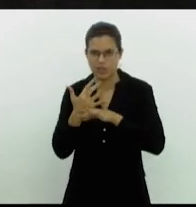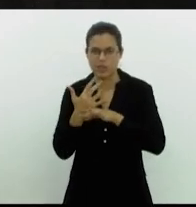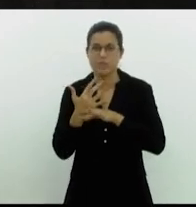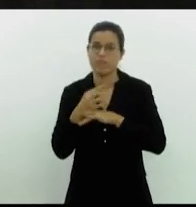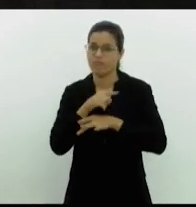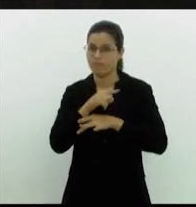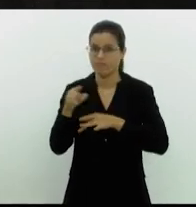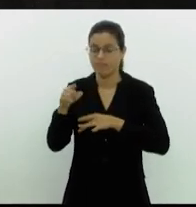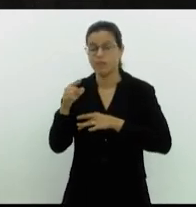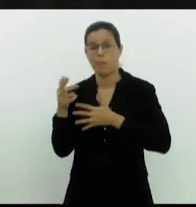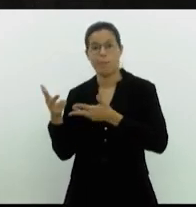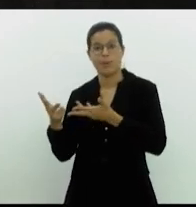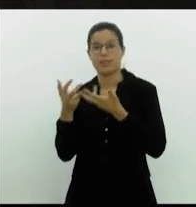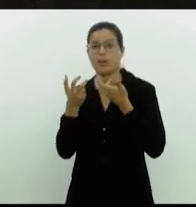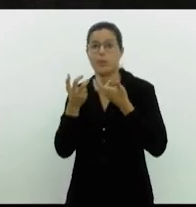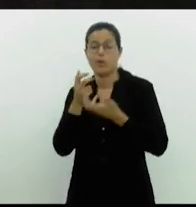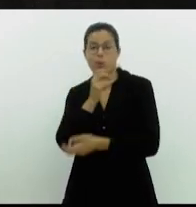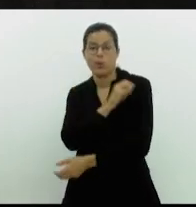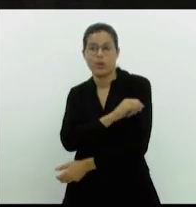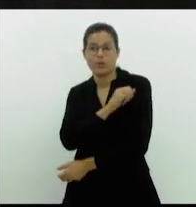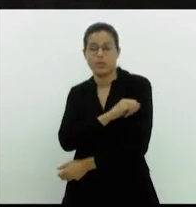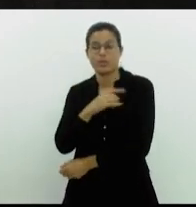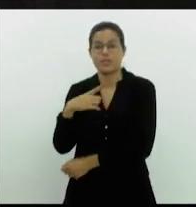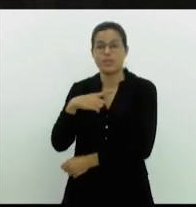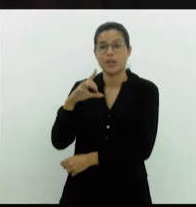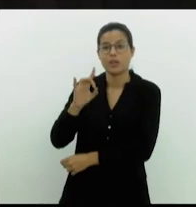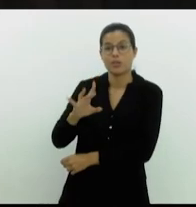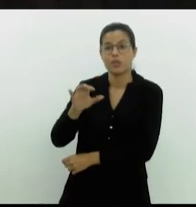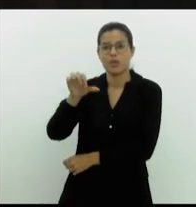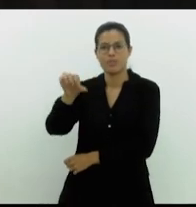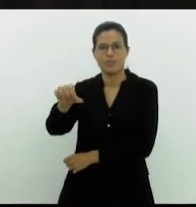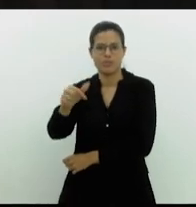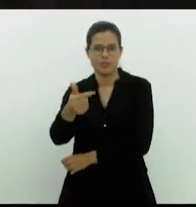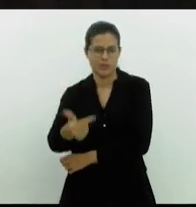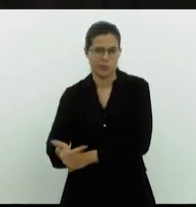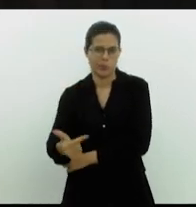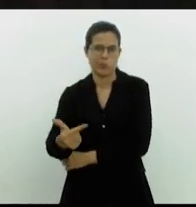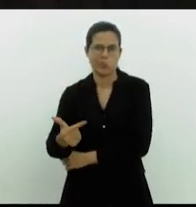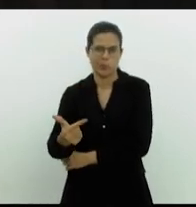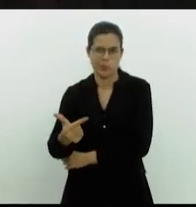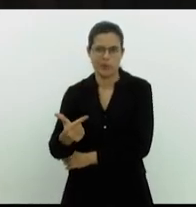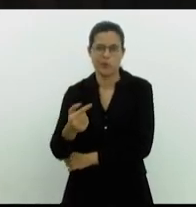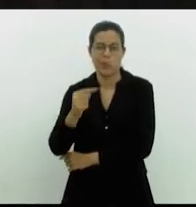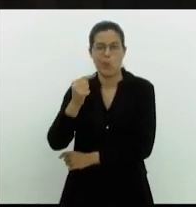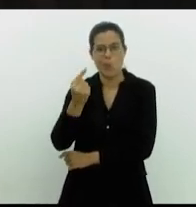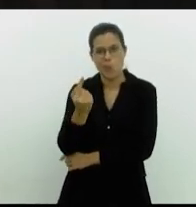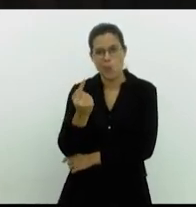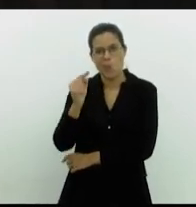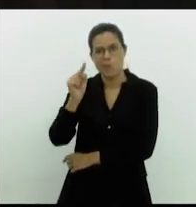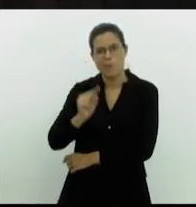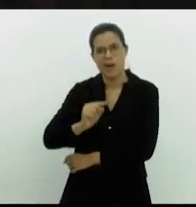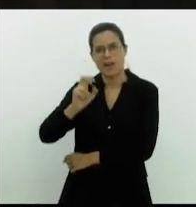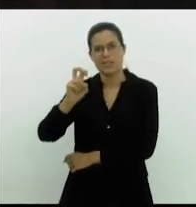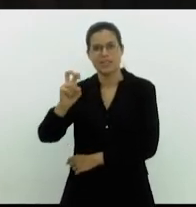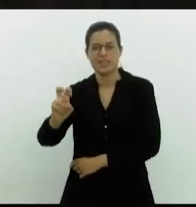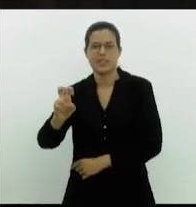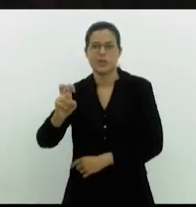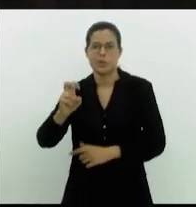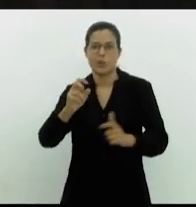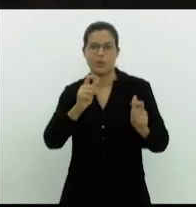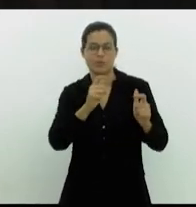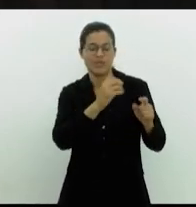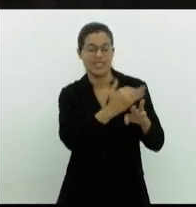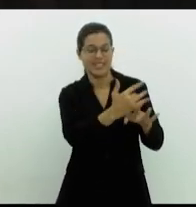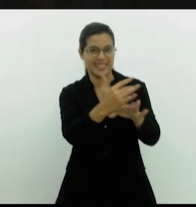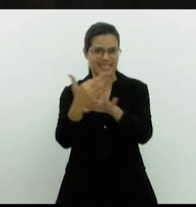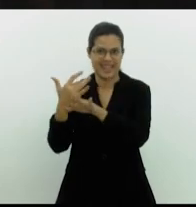dimensão, o Rio de Janeiro tem somente 92, um quinto do total de municípios que tem o Rio